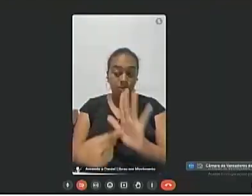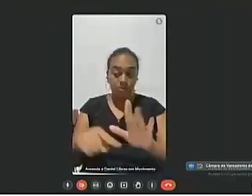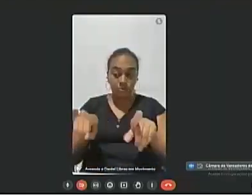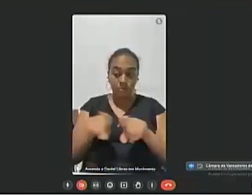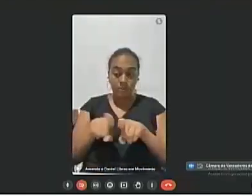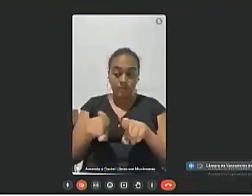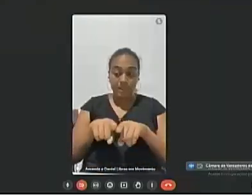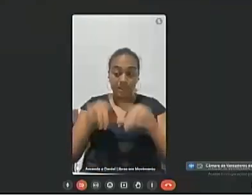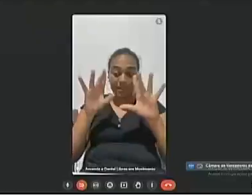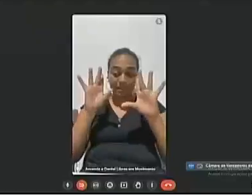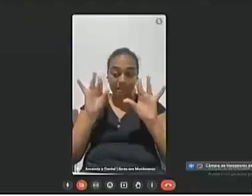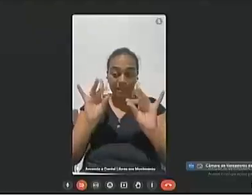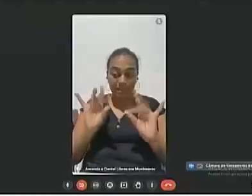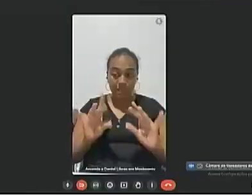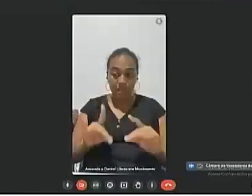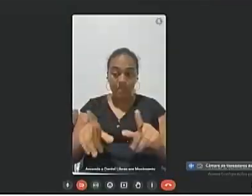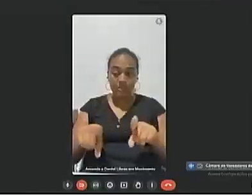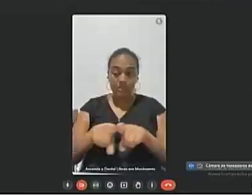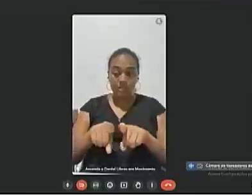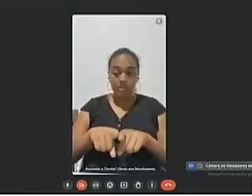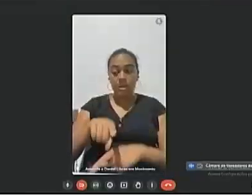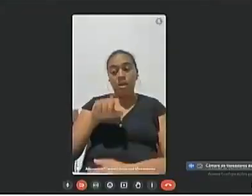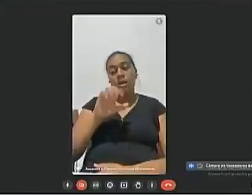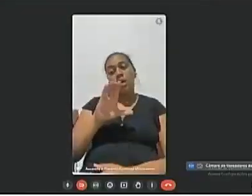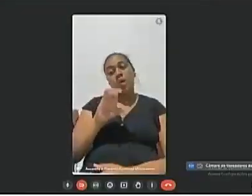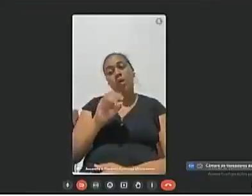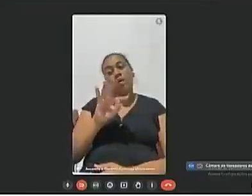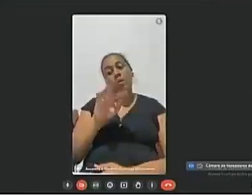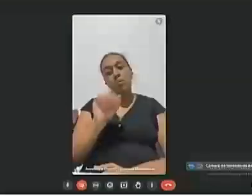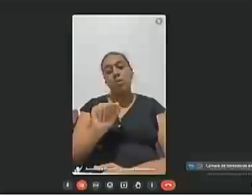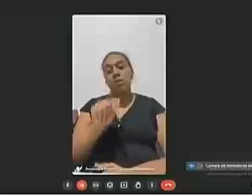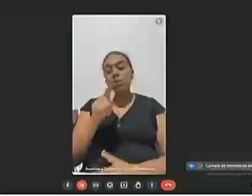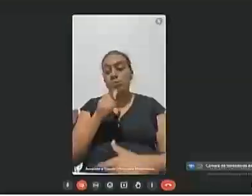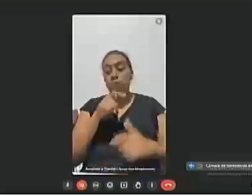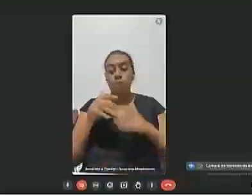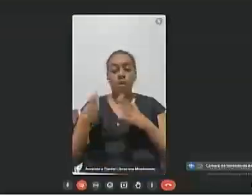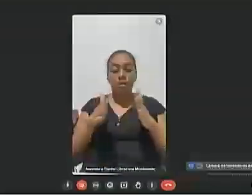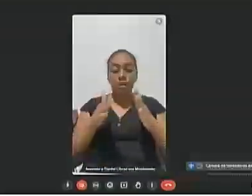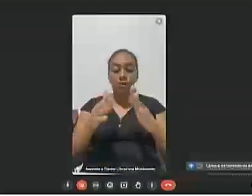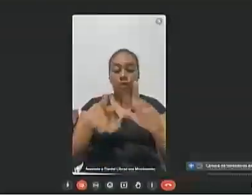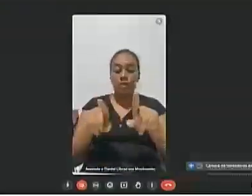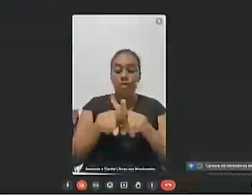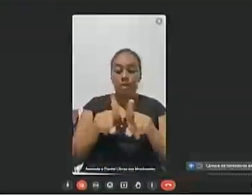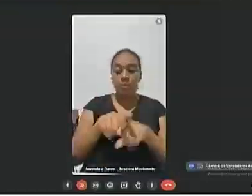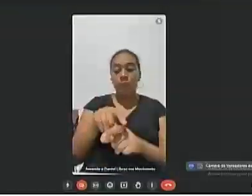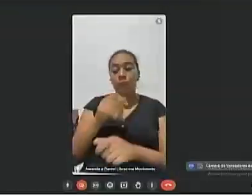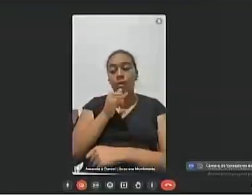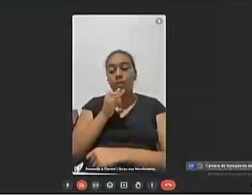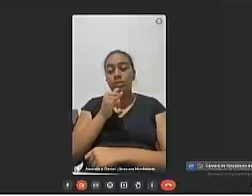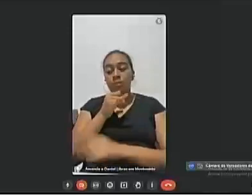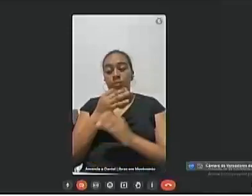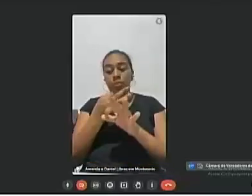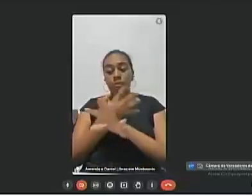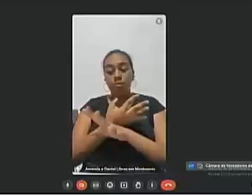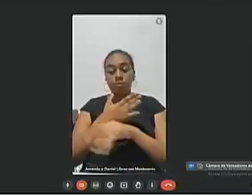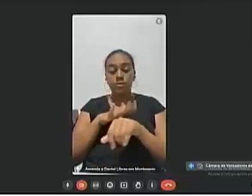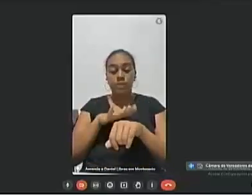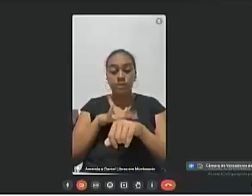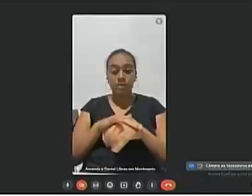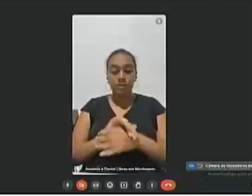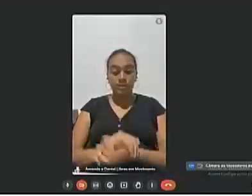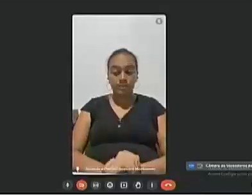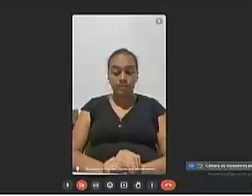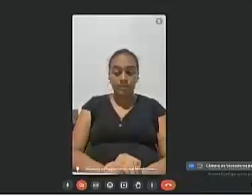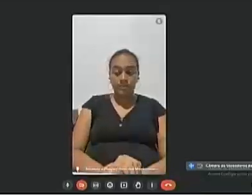Detalhe das medidas da cota do rio via satélite ali, né? E aqui um exemplo pronto funcionando.